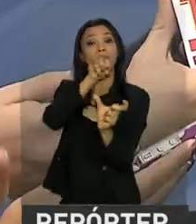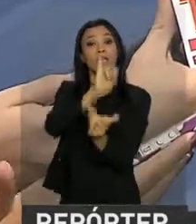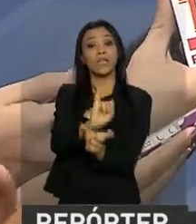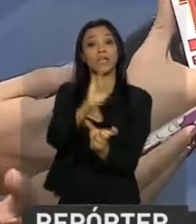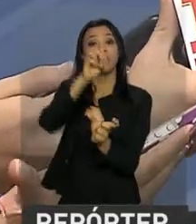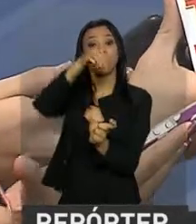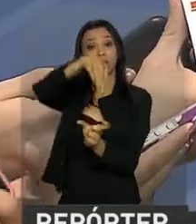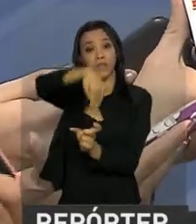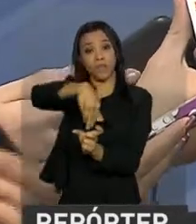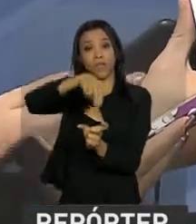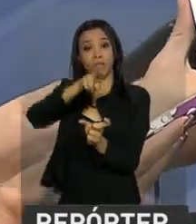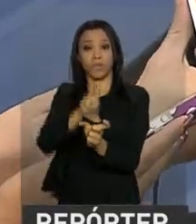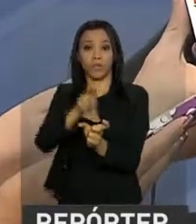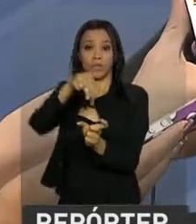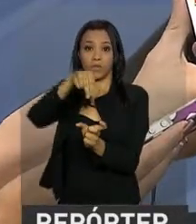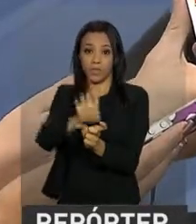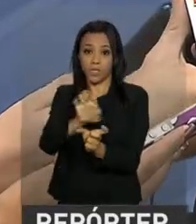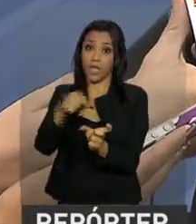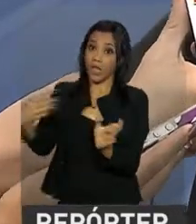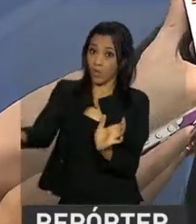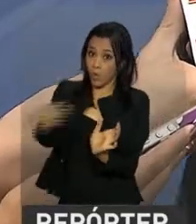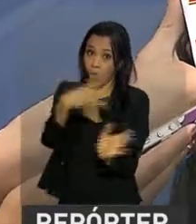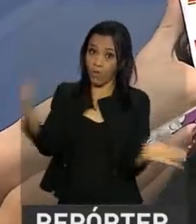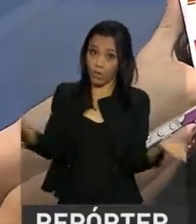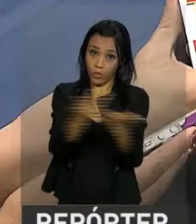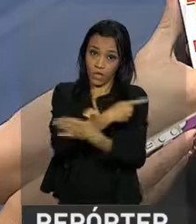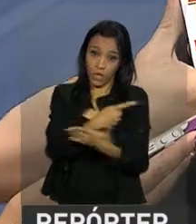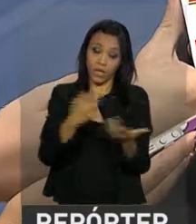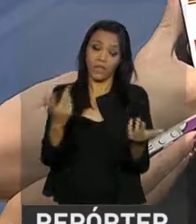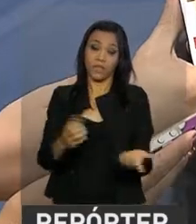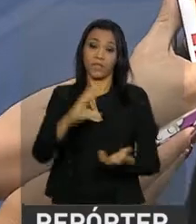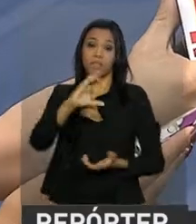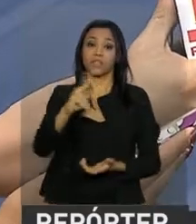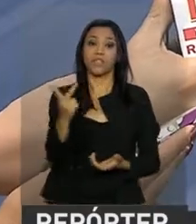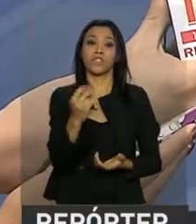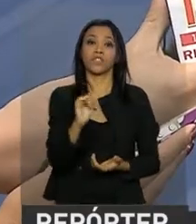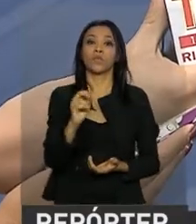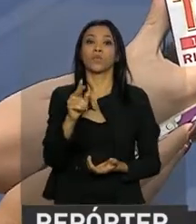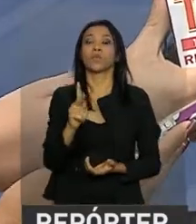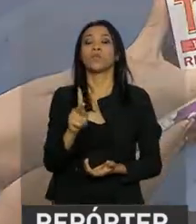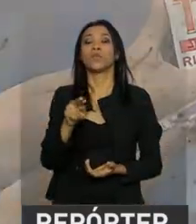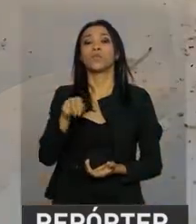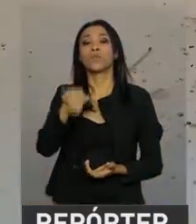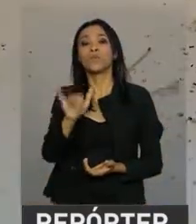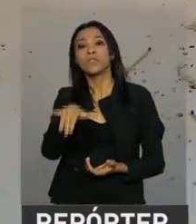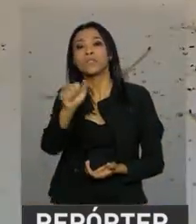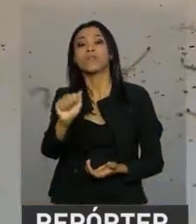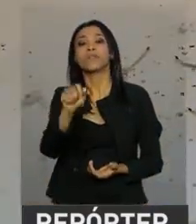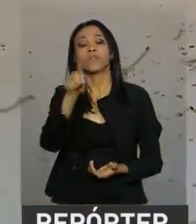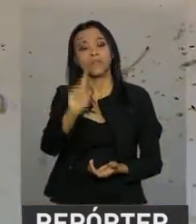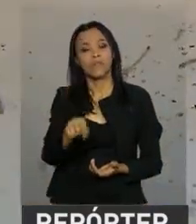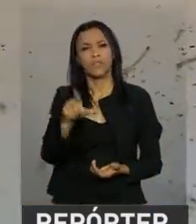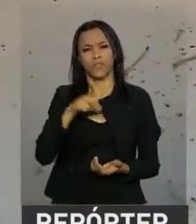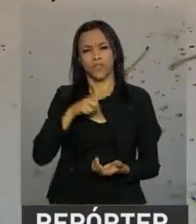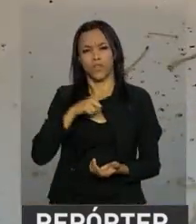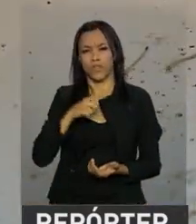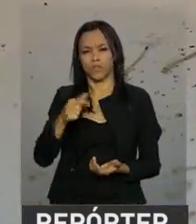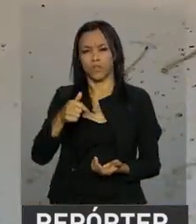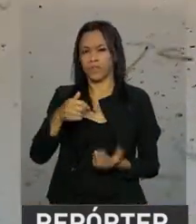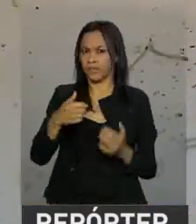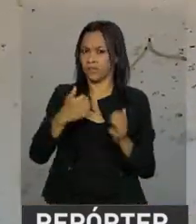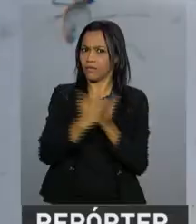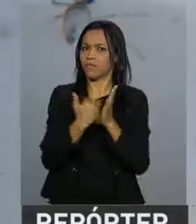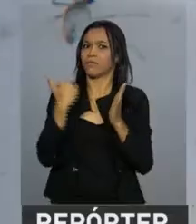é novo e tivemos 25 mil casos ano passado, tivemos neste ano 250 mil casos, 10 vezes